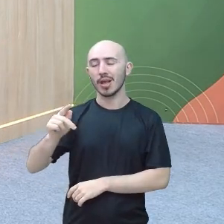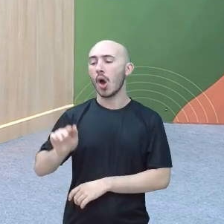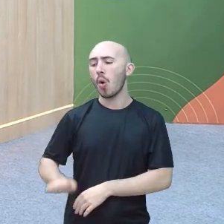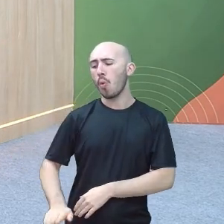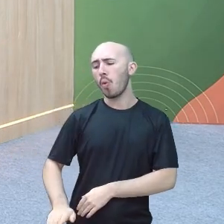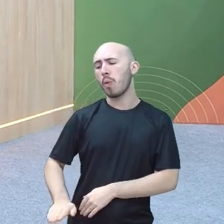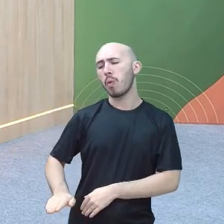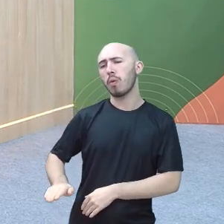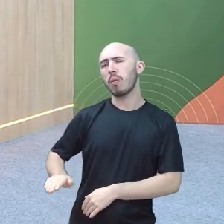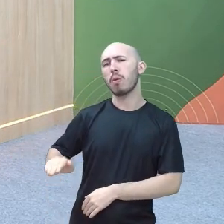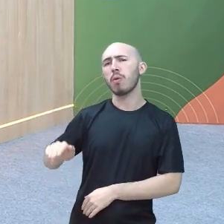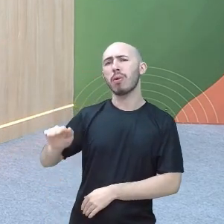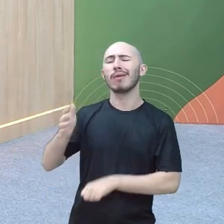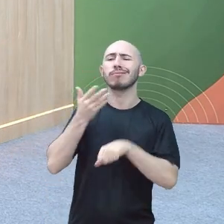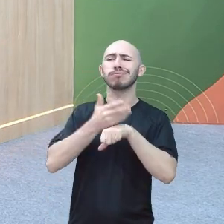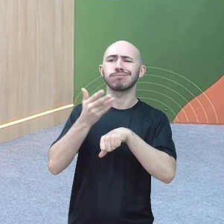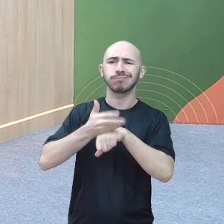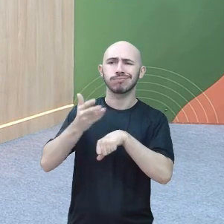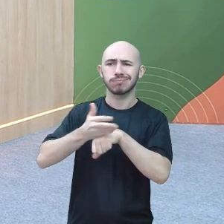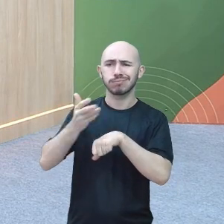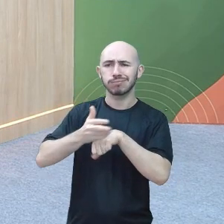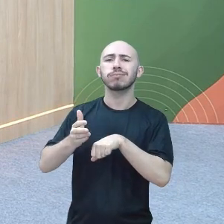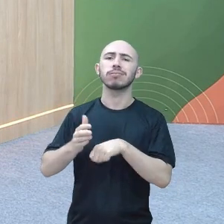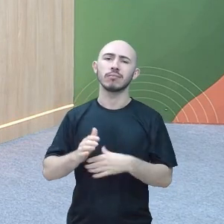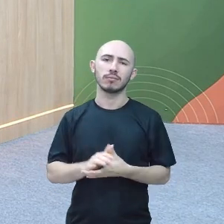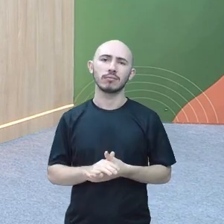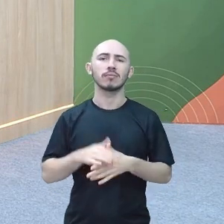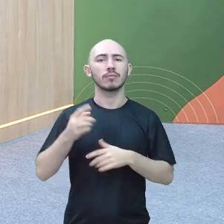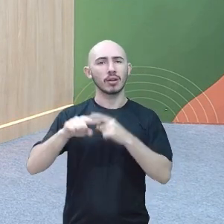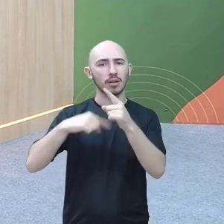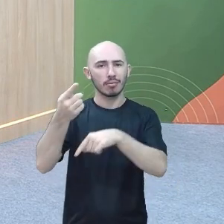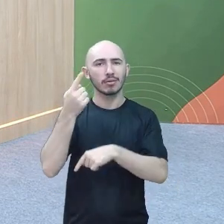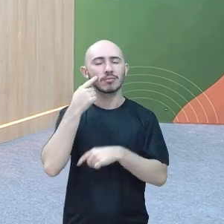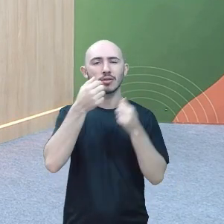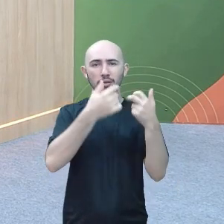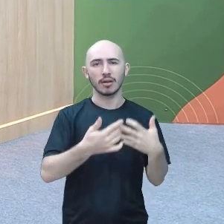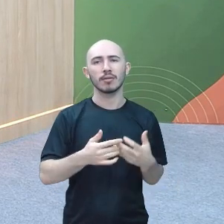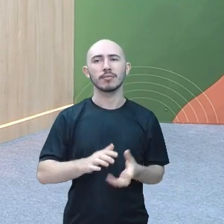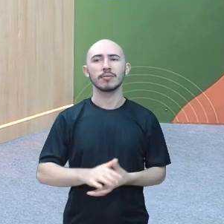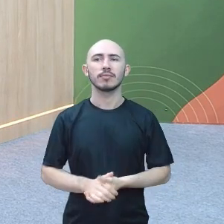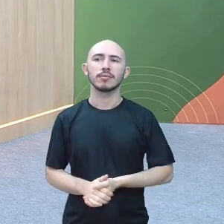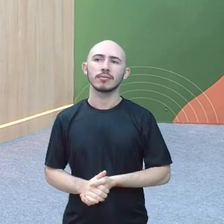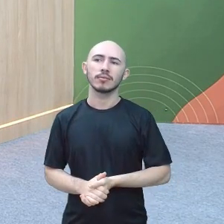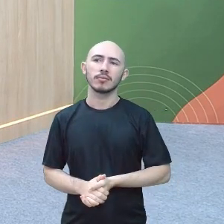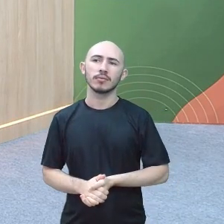eles começam a fazer todo esse treinamento, e a gente vai ver um pouquinho mais na frente.